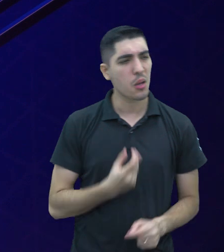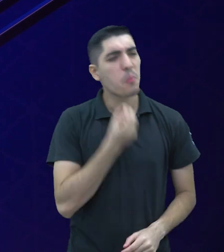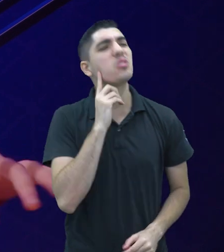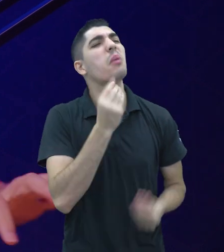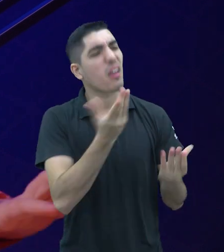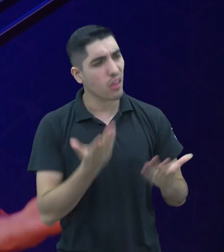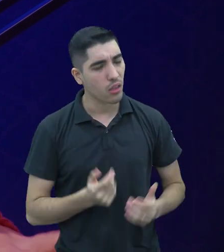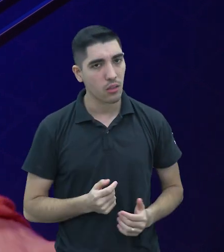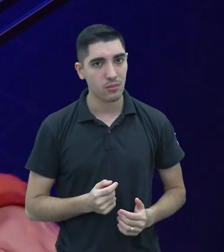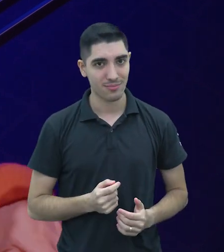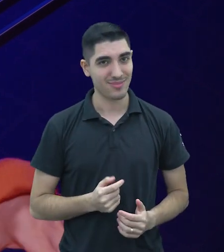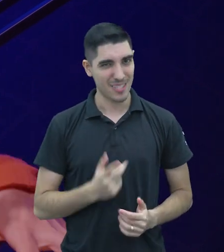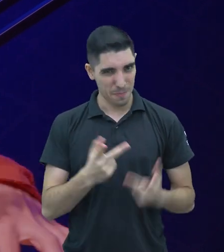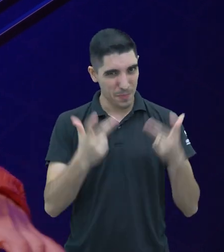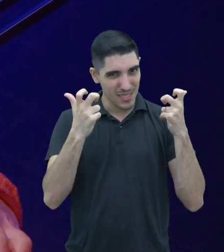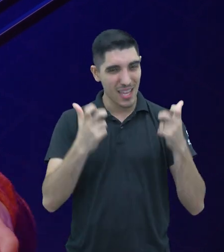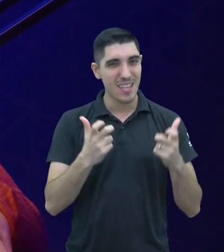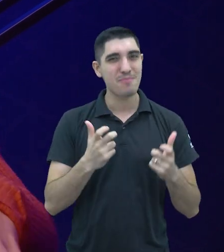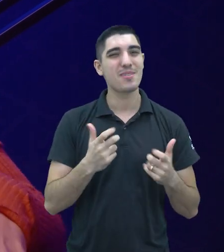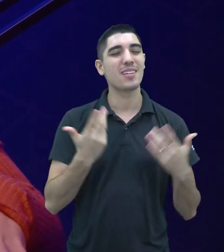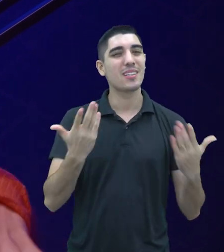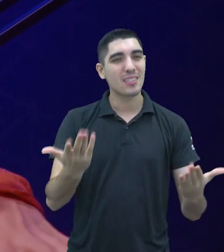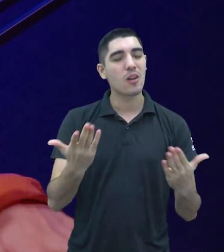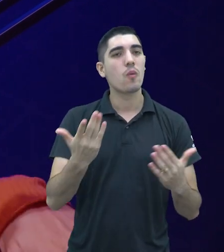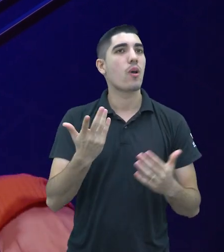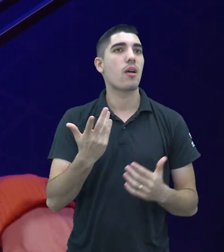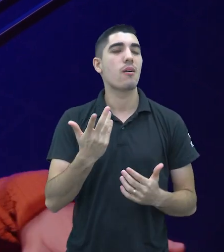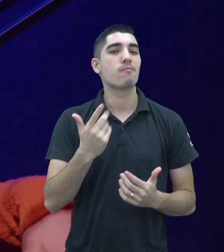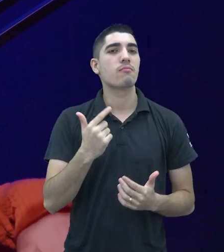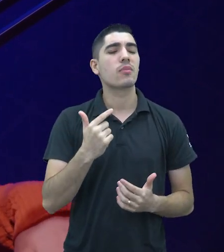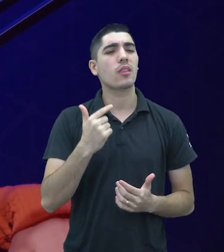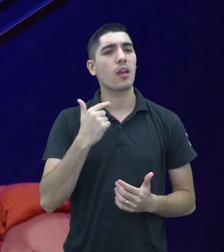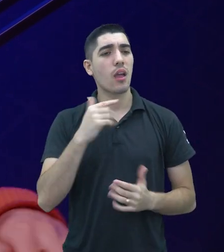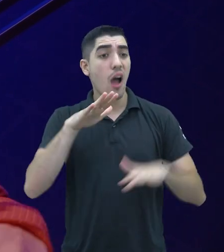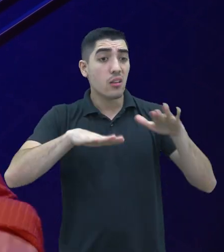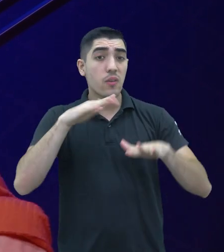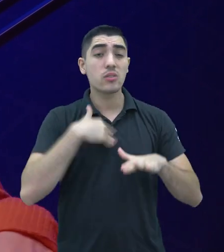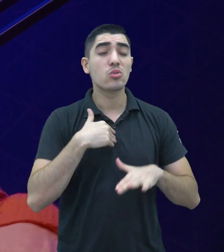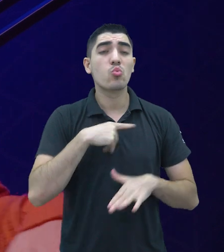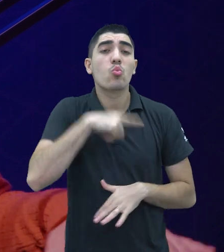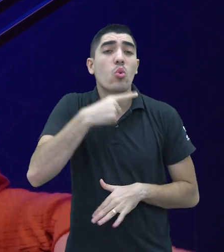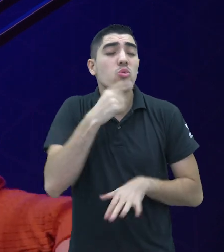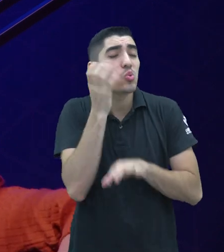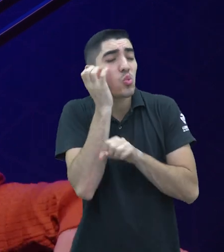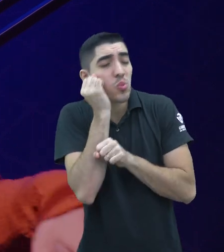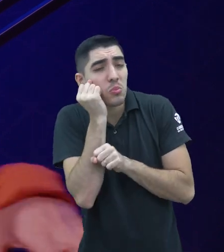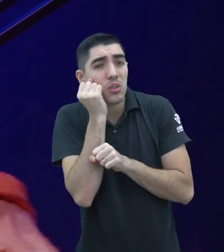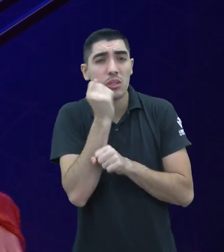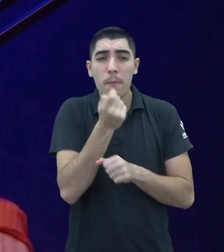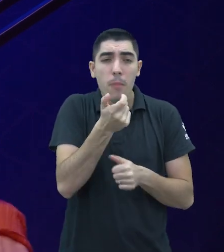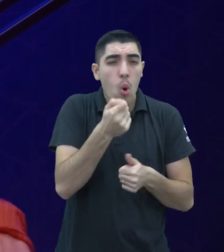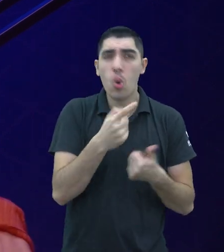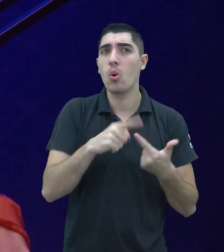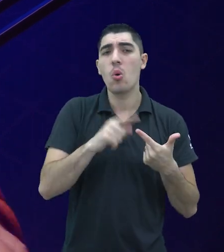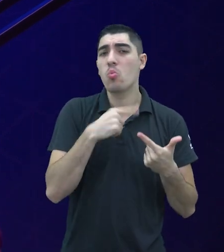Já. Então a gente sabe o quanto, assim, às vezes ficar assim, sem algumas horas de sono, algumas horas sem comer, isso já